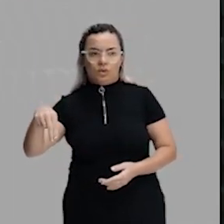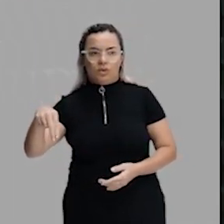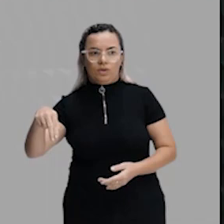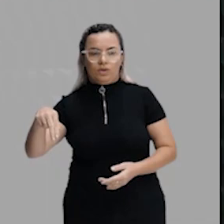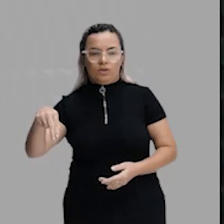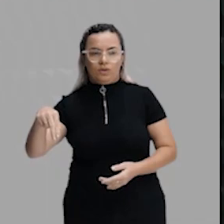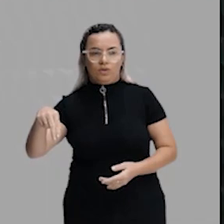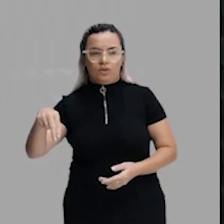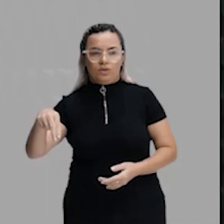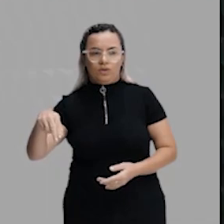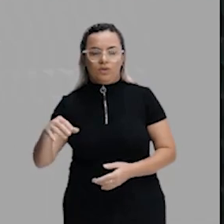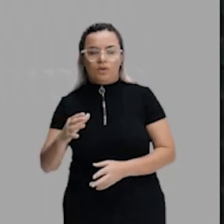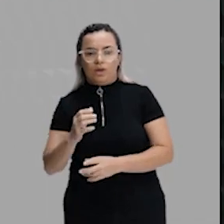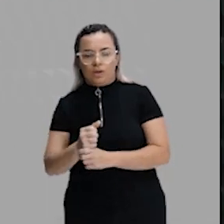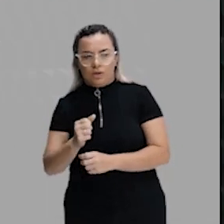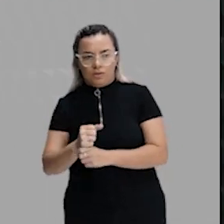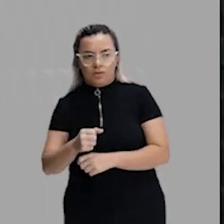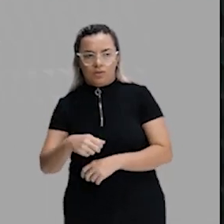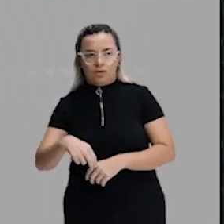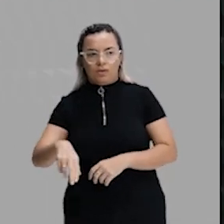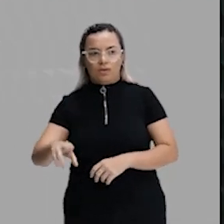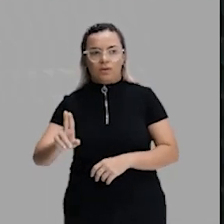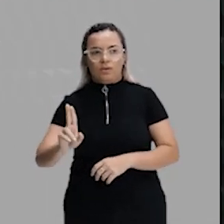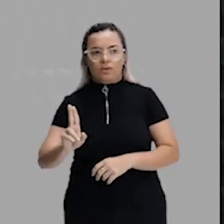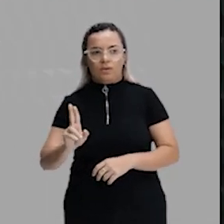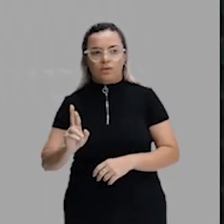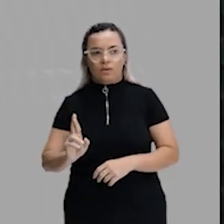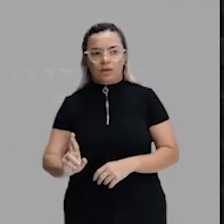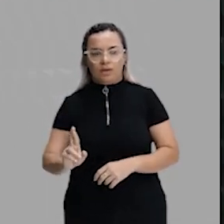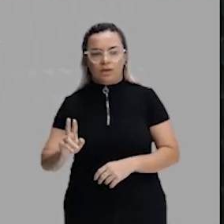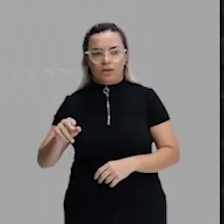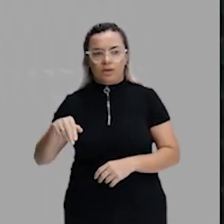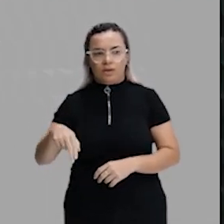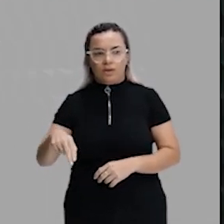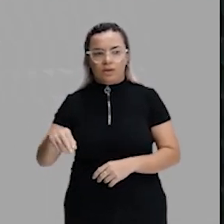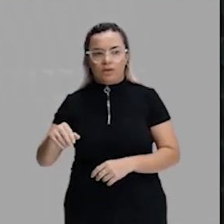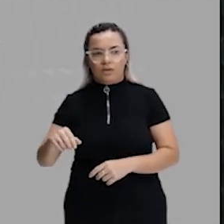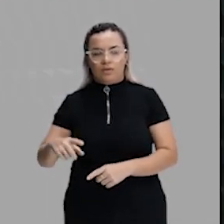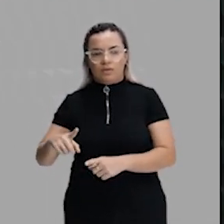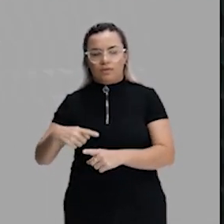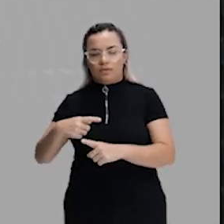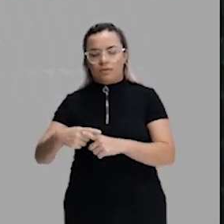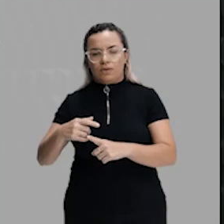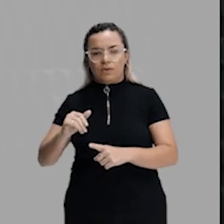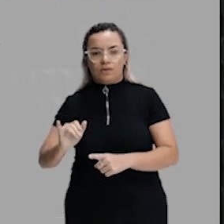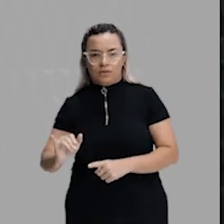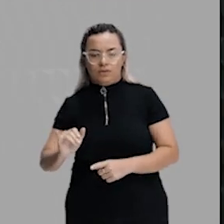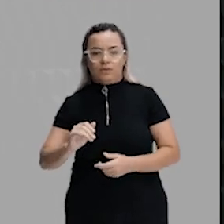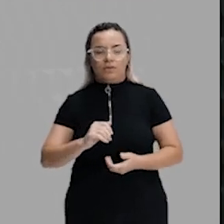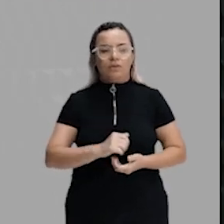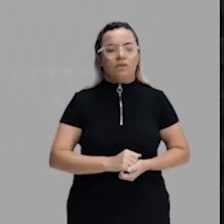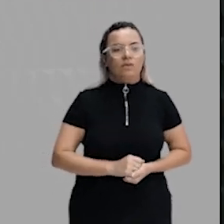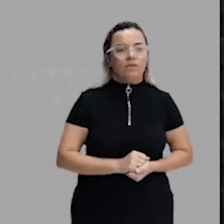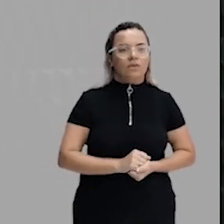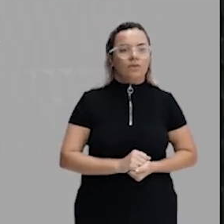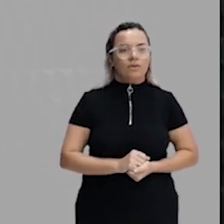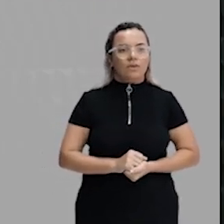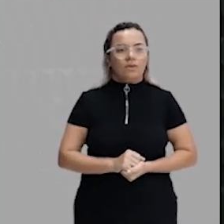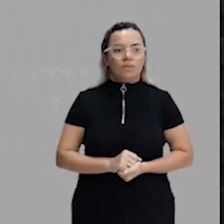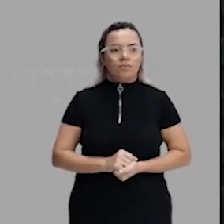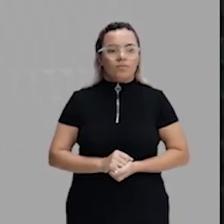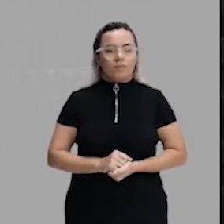aí qualquer, isso vai ser Rn vezes I, ok?